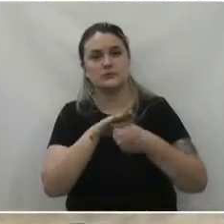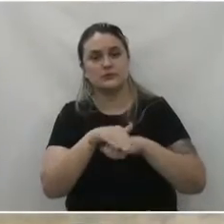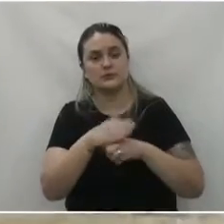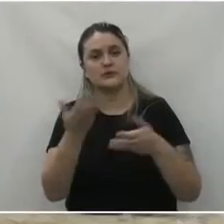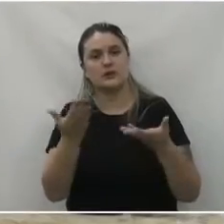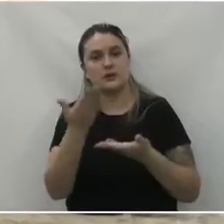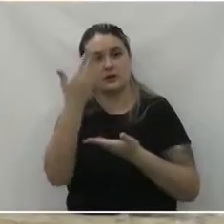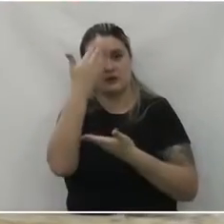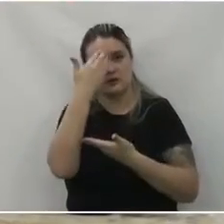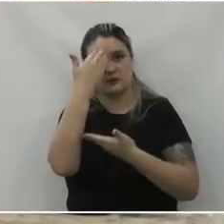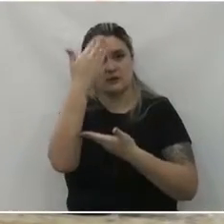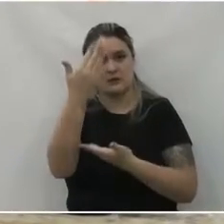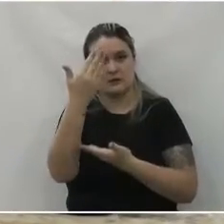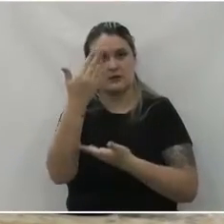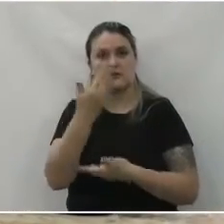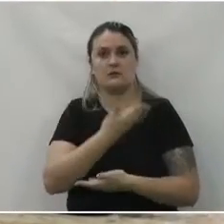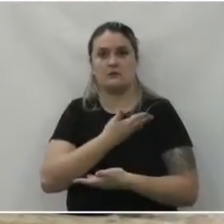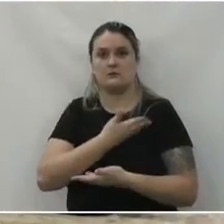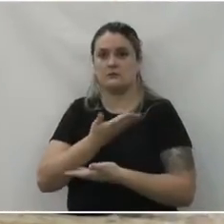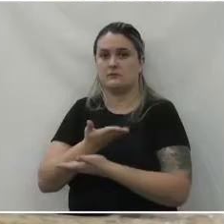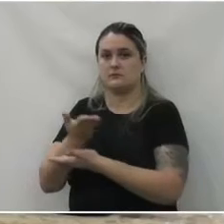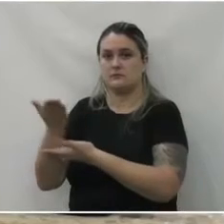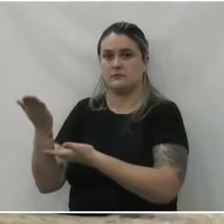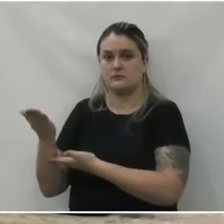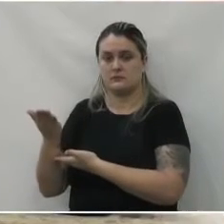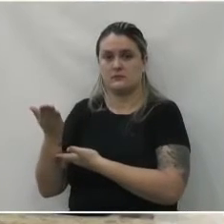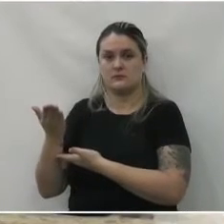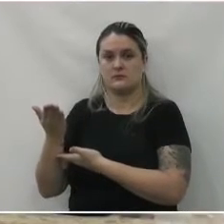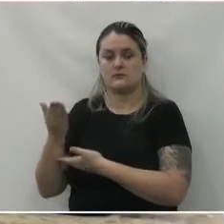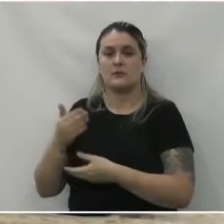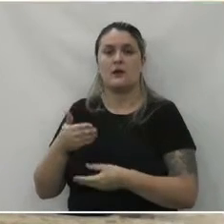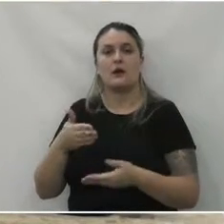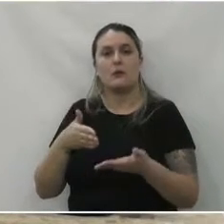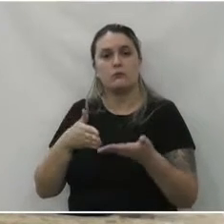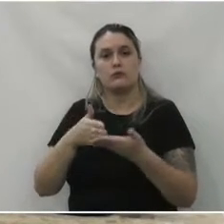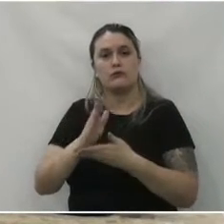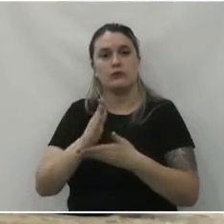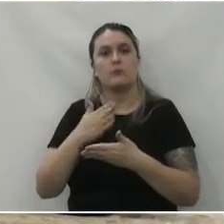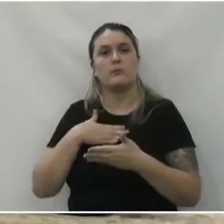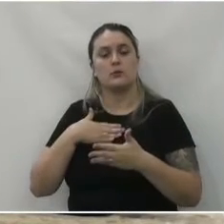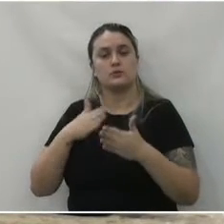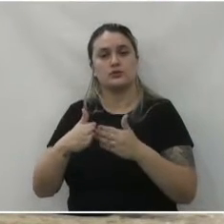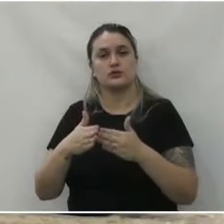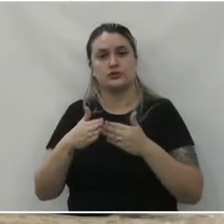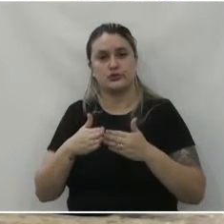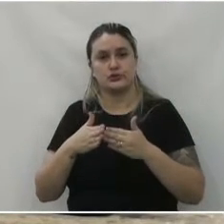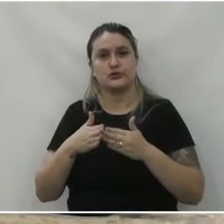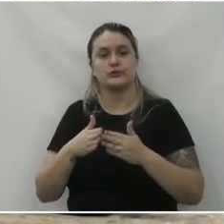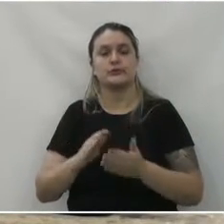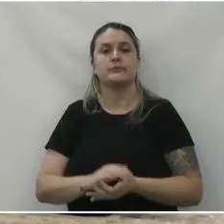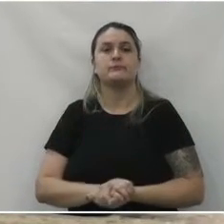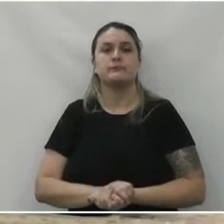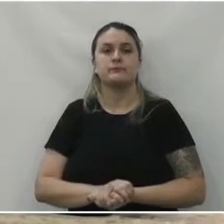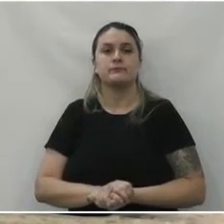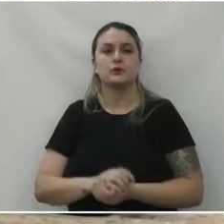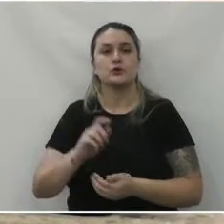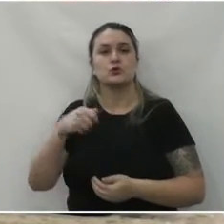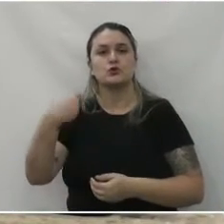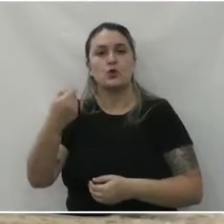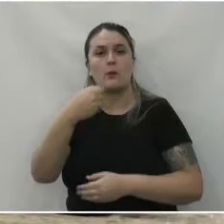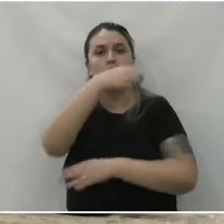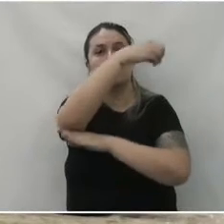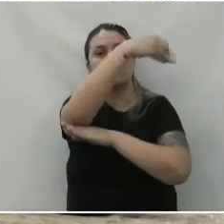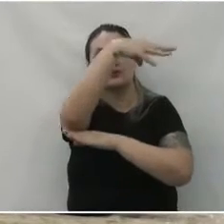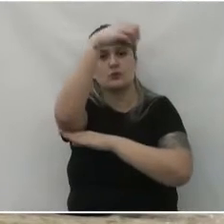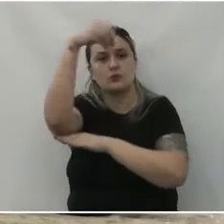quero agradecer aos meus colegas né vou provar que aprovaram o requerimento que a gente apresentou sobre a